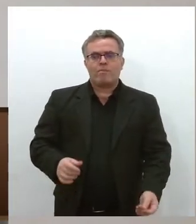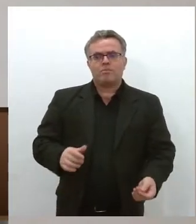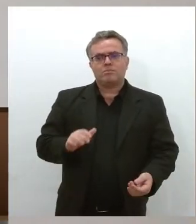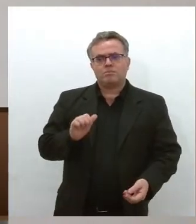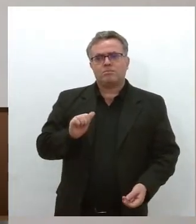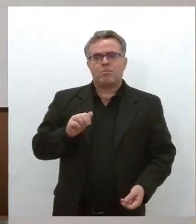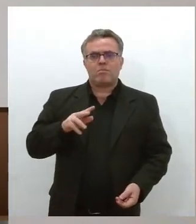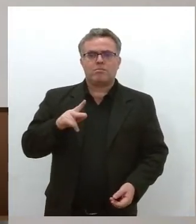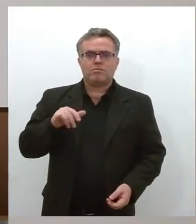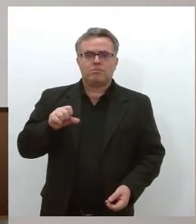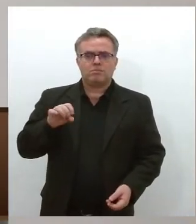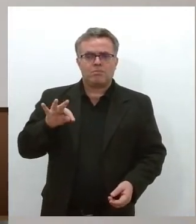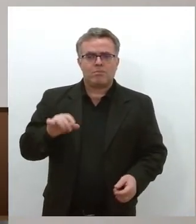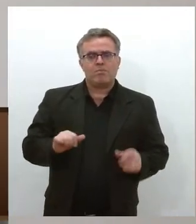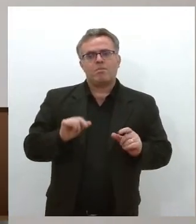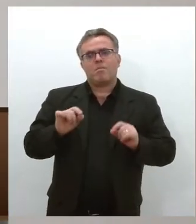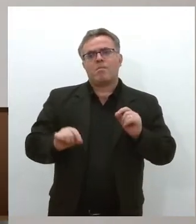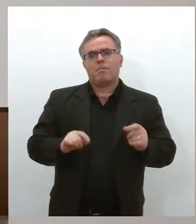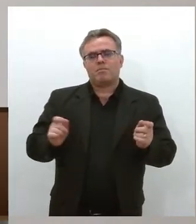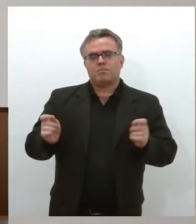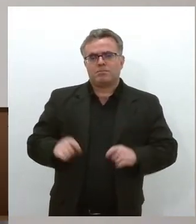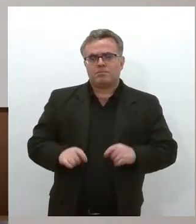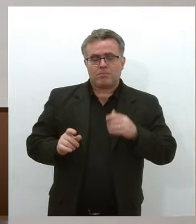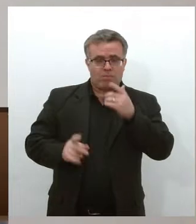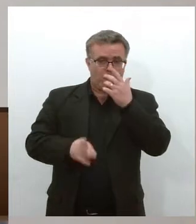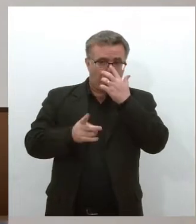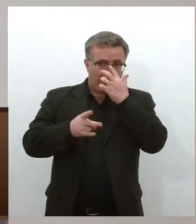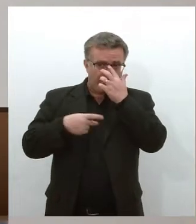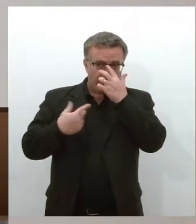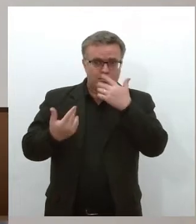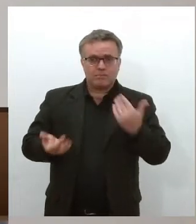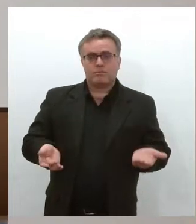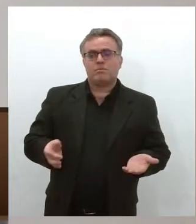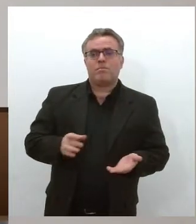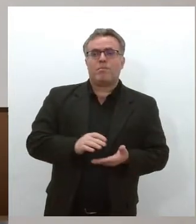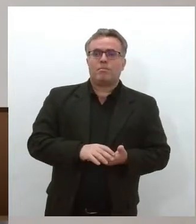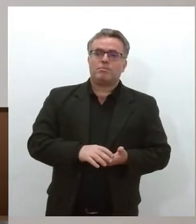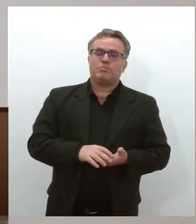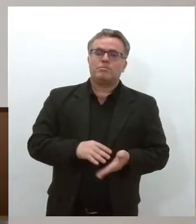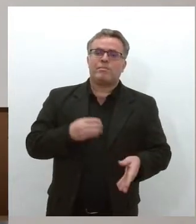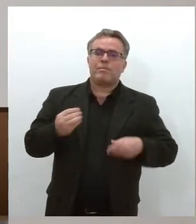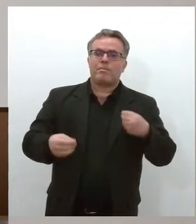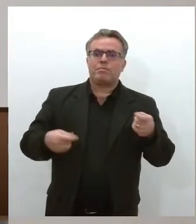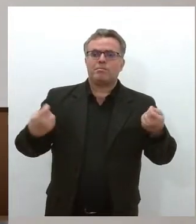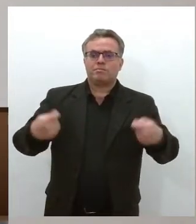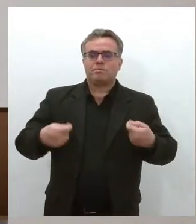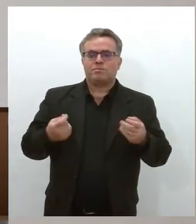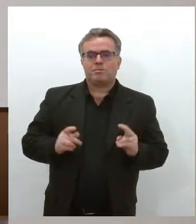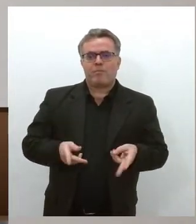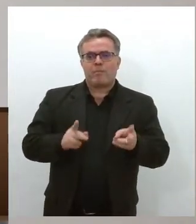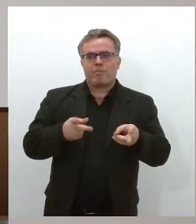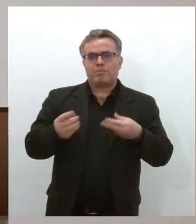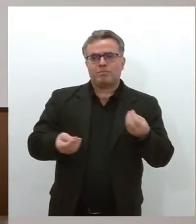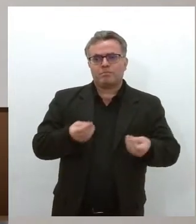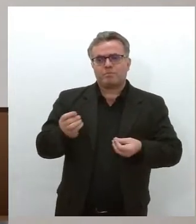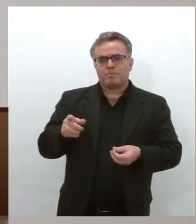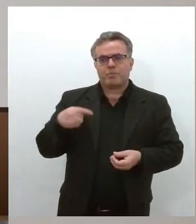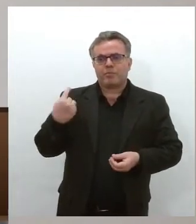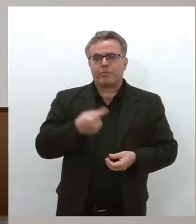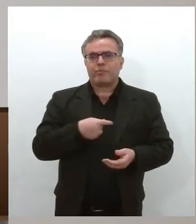militantes, servidoras públicas. Então, a gente precisa entender que não dá mais, né, para a gente aceitar esse tipo